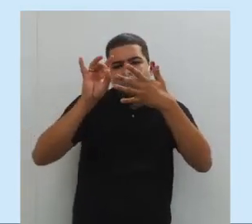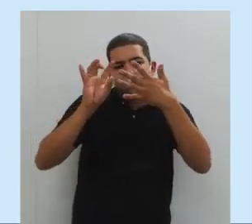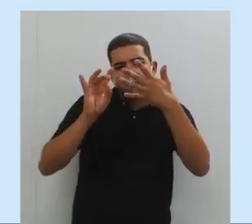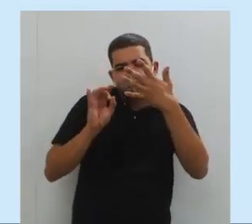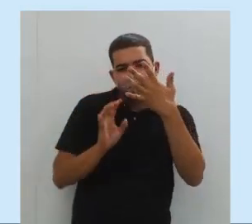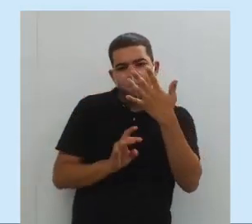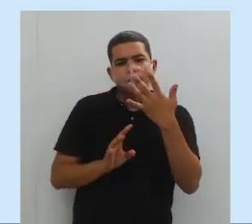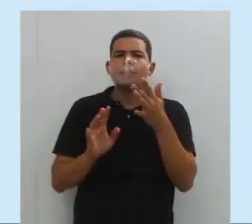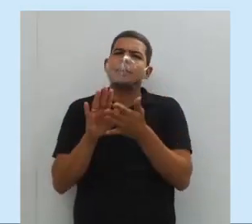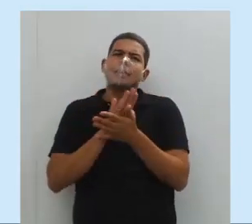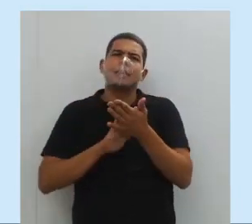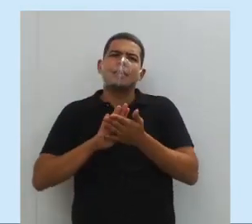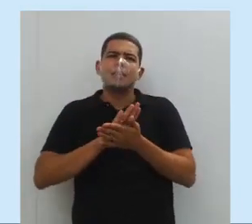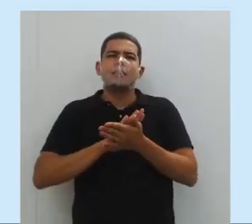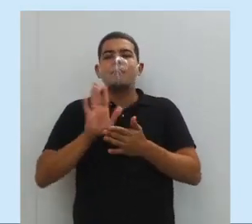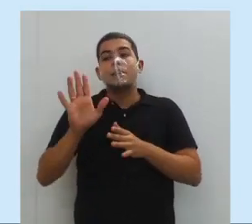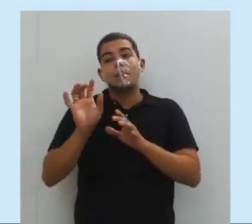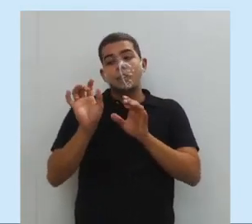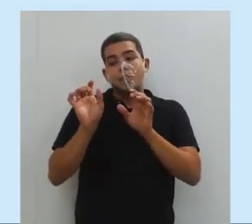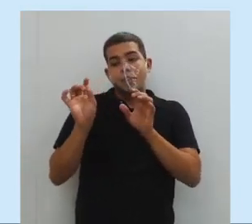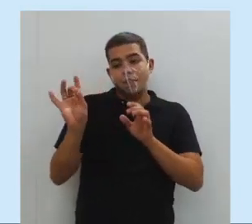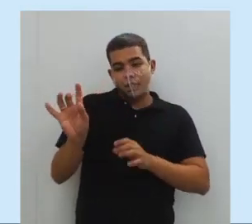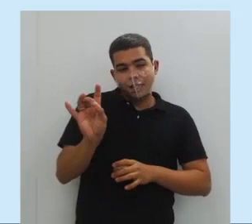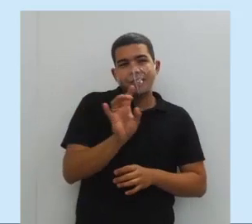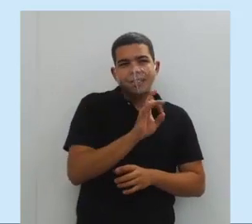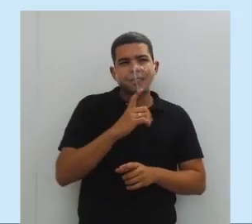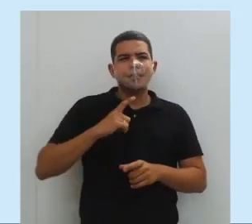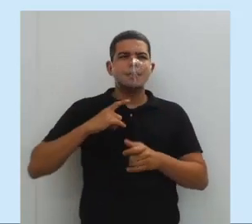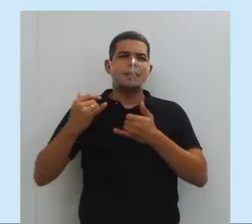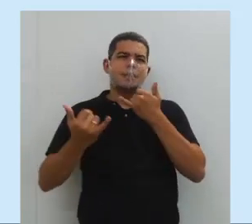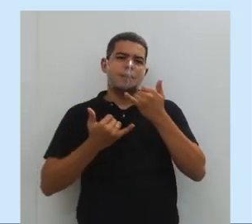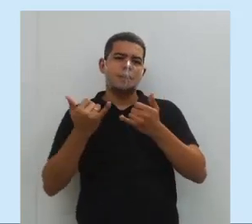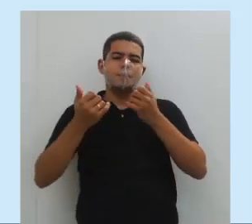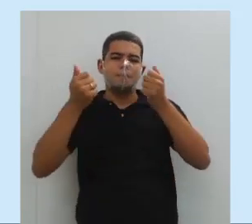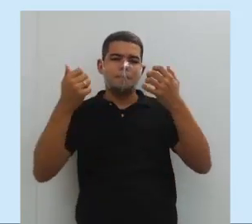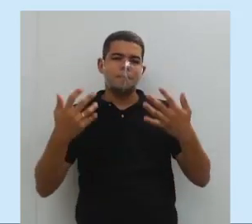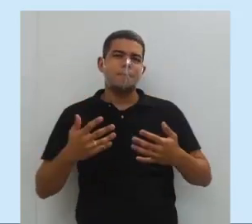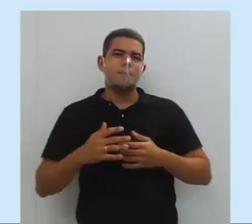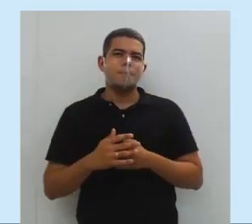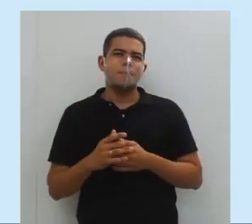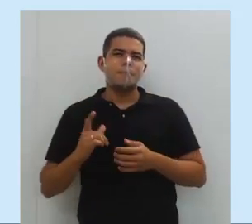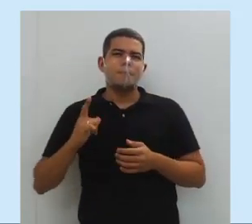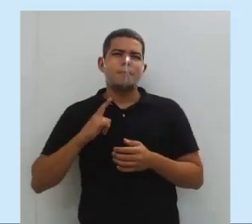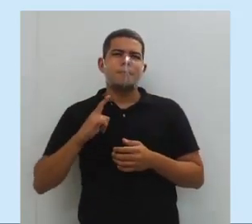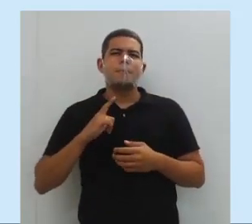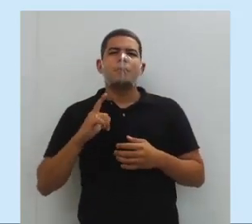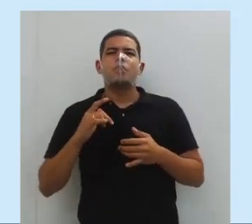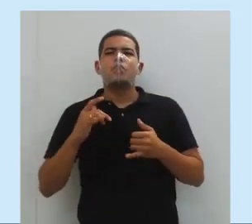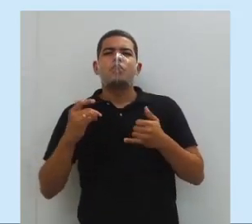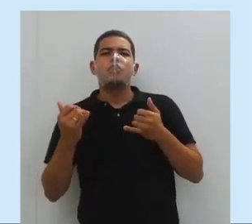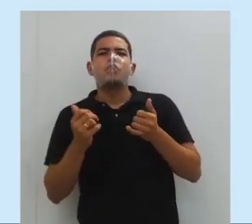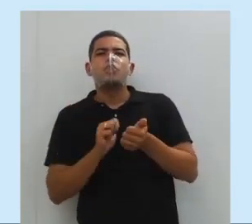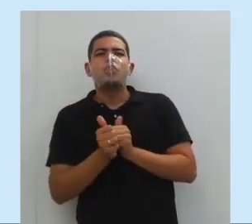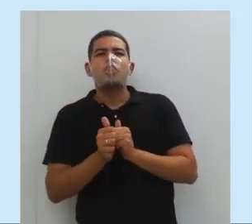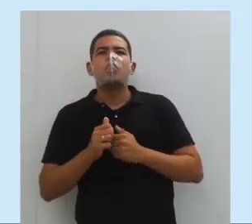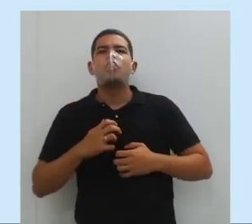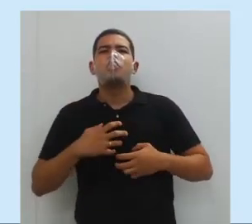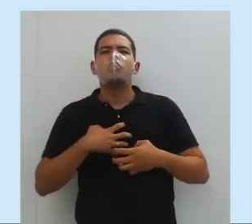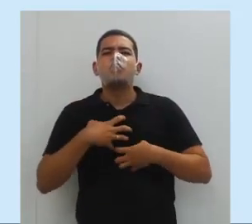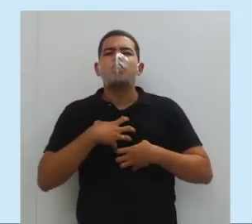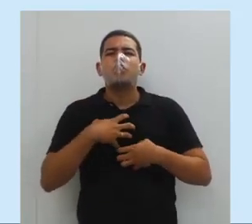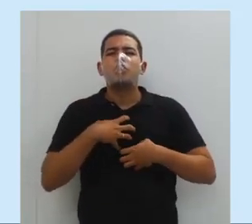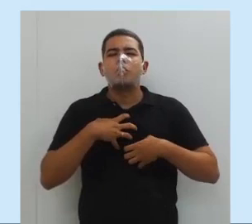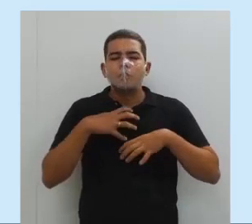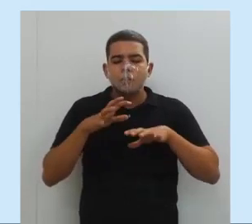de onde nasceu, a historicidade do jogo não, mas cada um deles nós falamos um pouquinho. Então, os jogos sensoriais, que são aqueles jogos táteis,